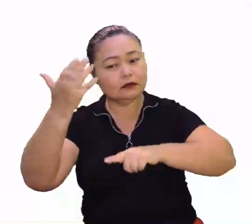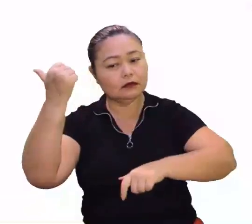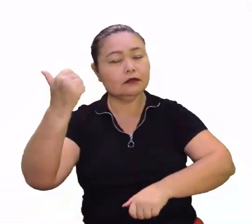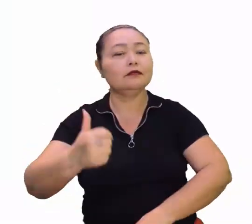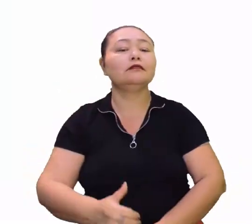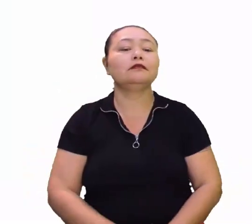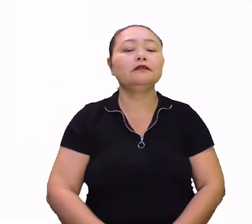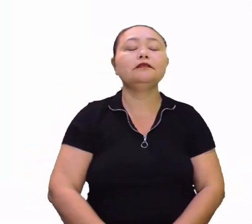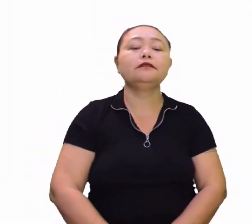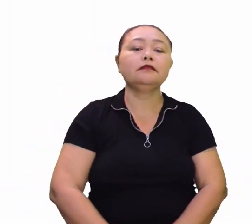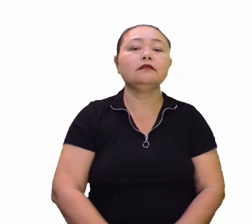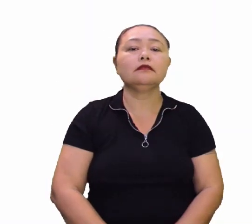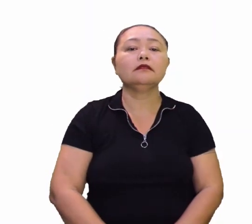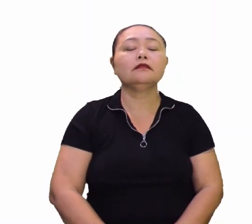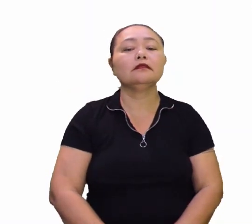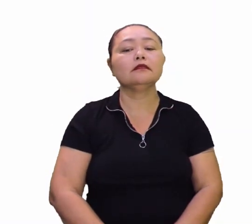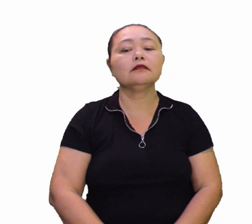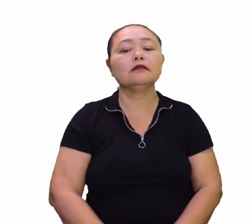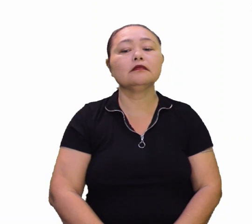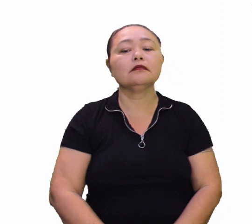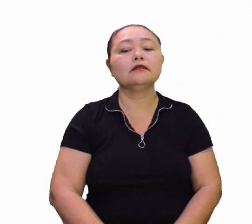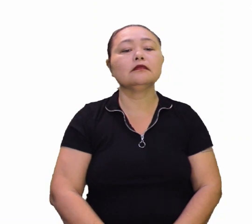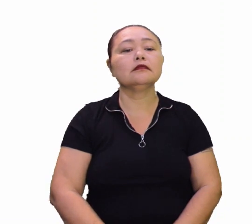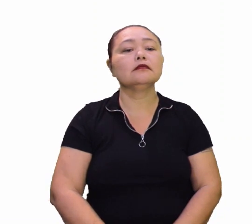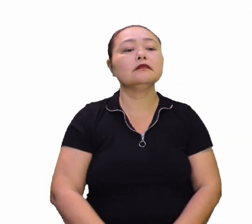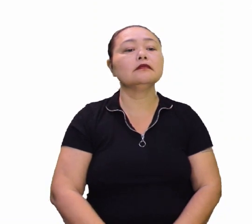meu diretor.